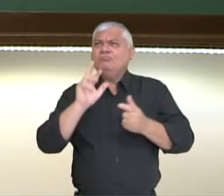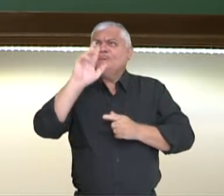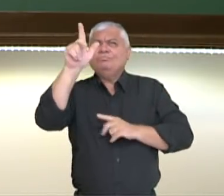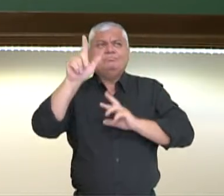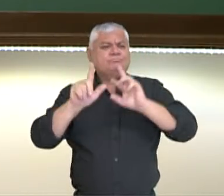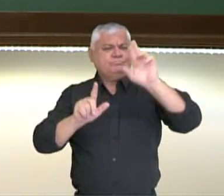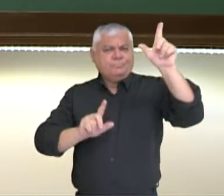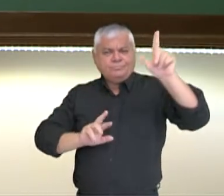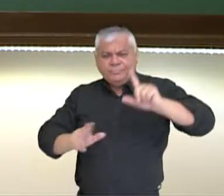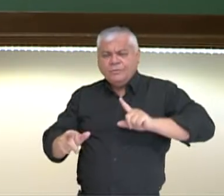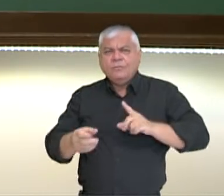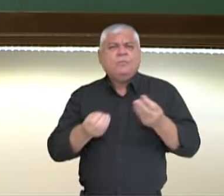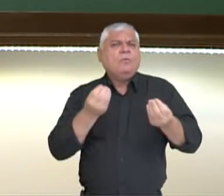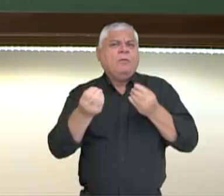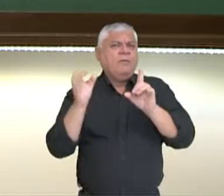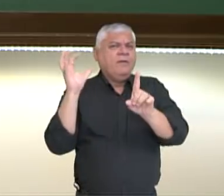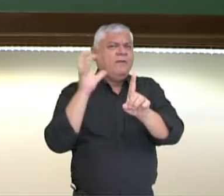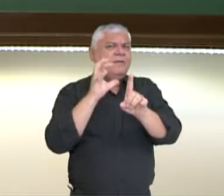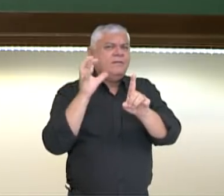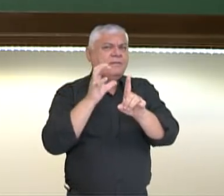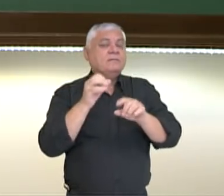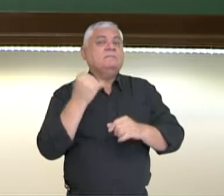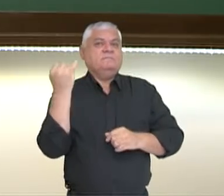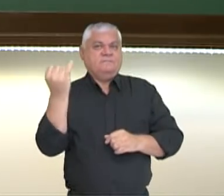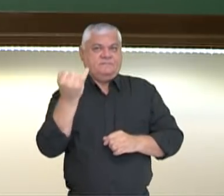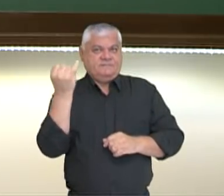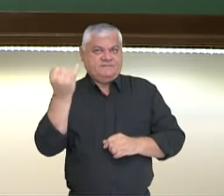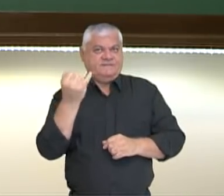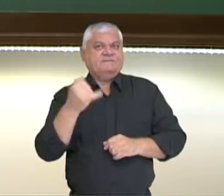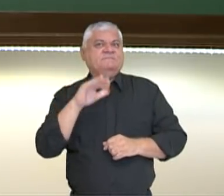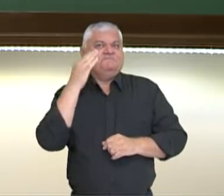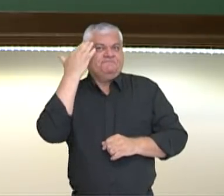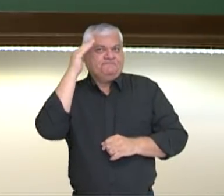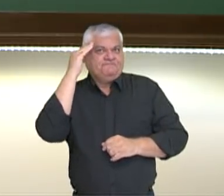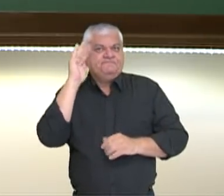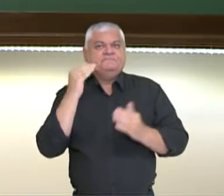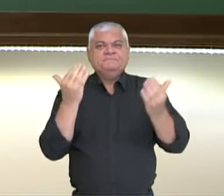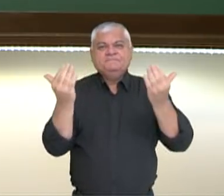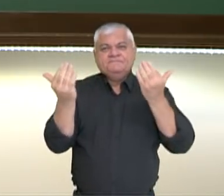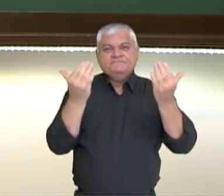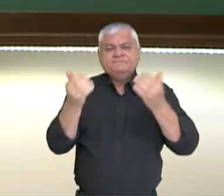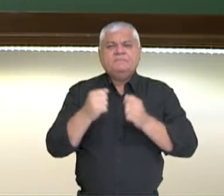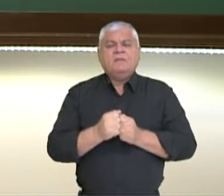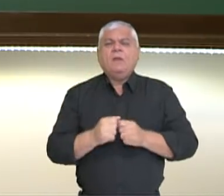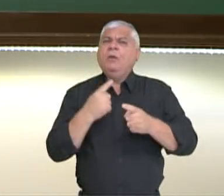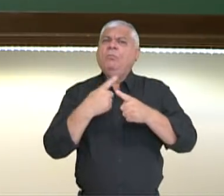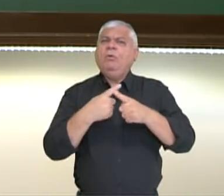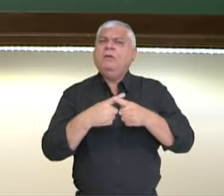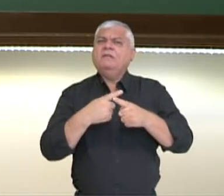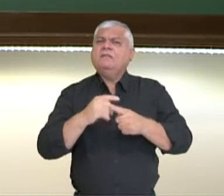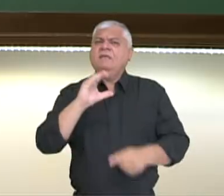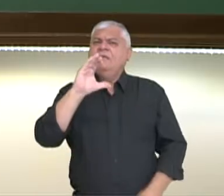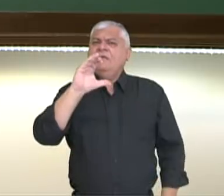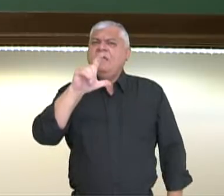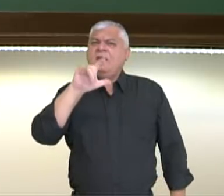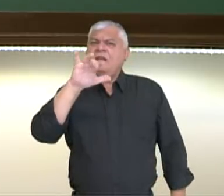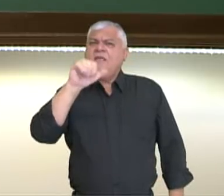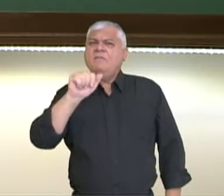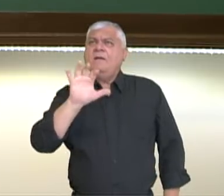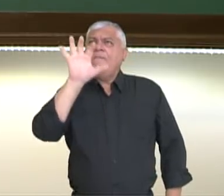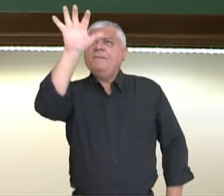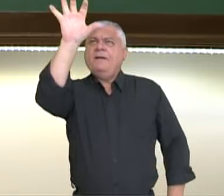do outro. É importante entender isso, é importante ter essa análise. Por que tem climas diferentes? Porque nós